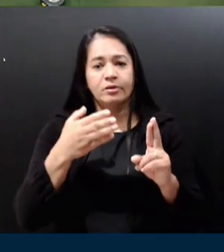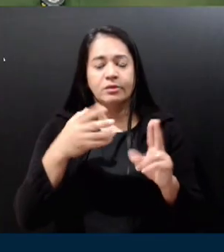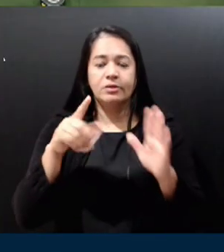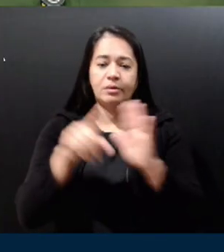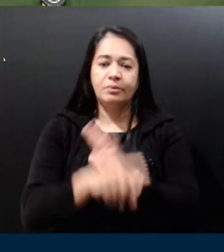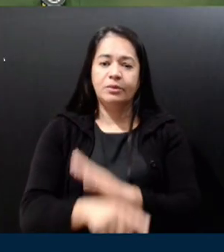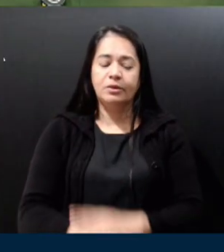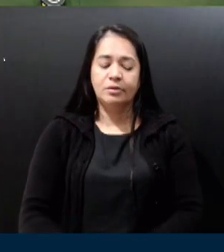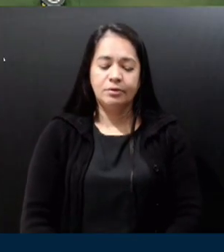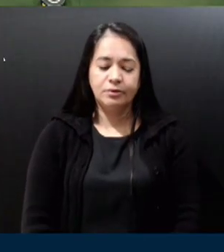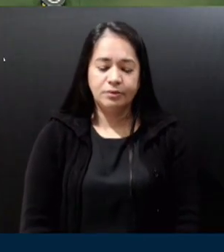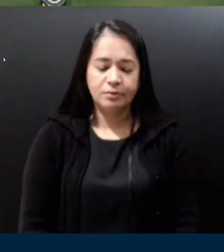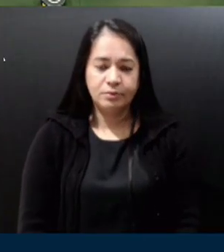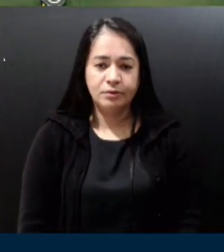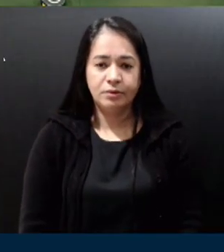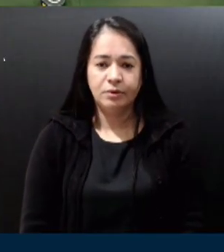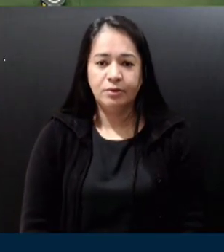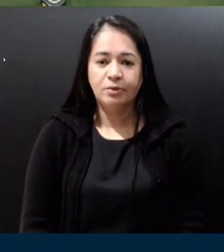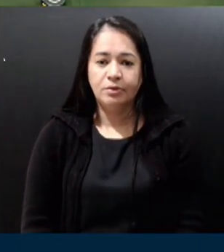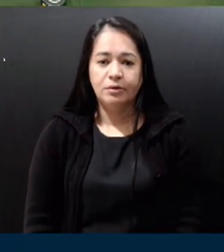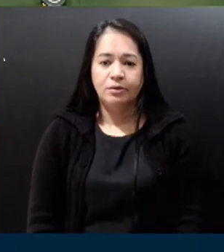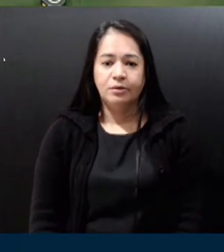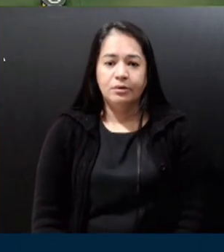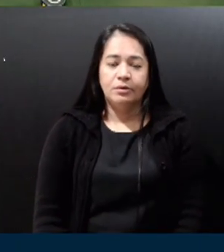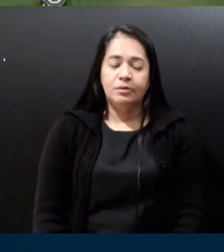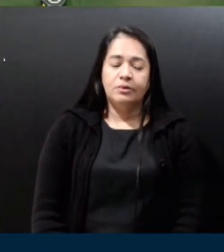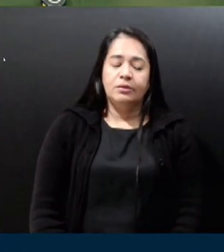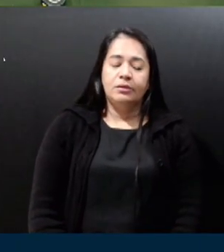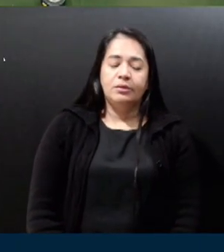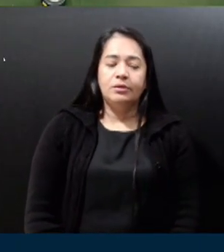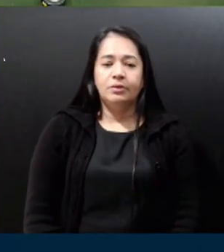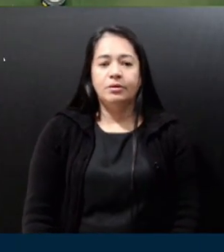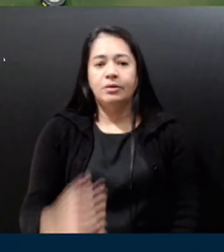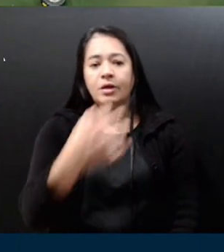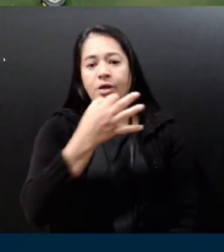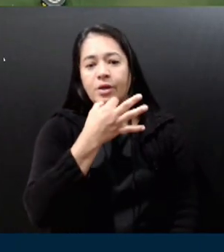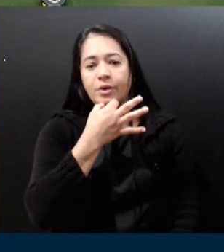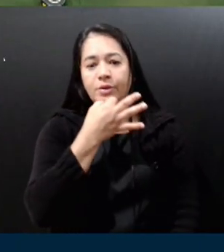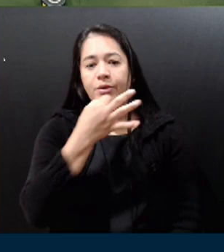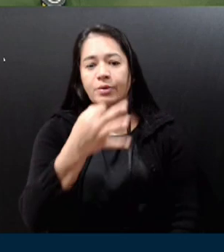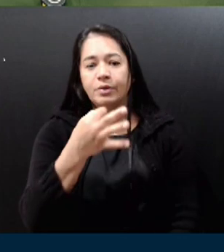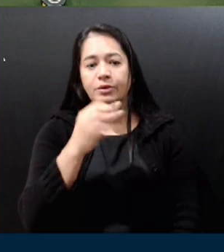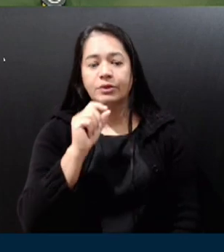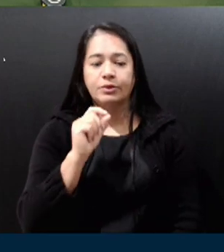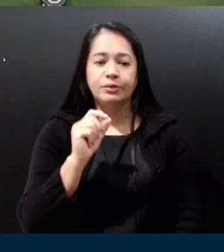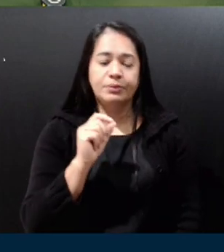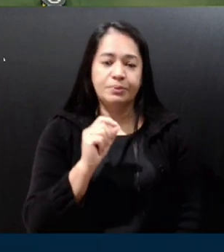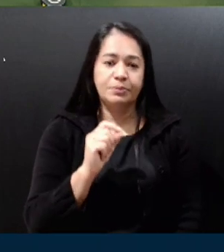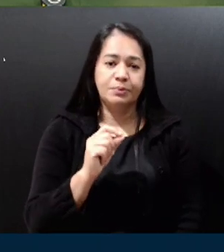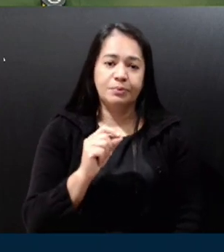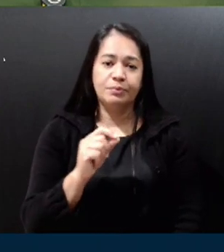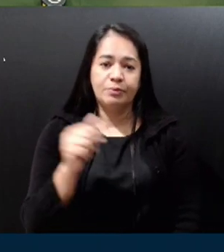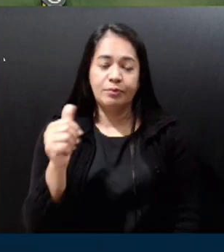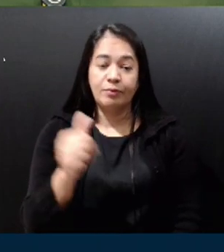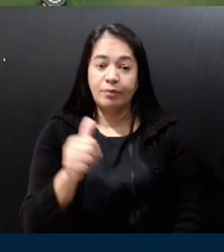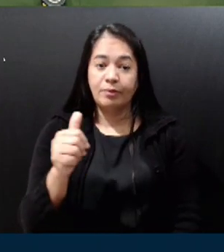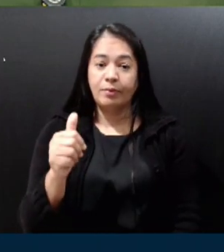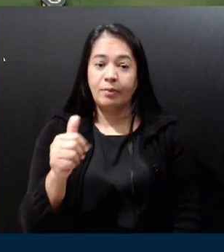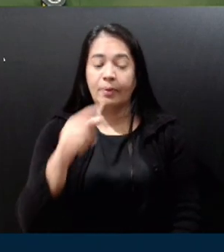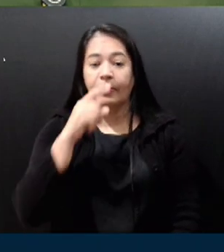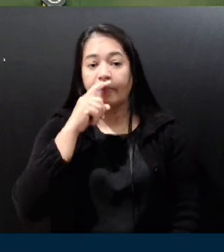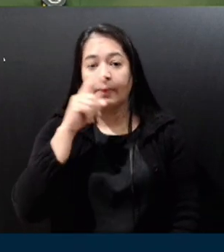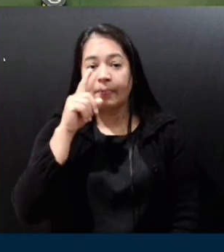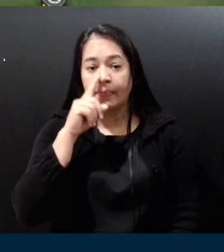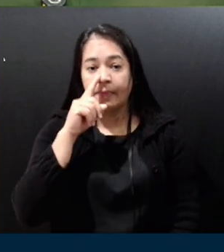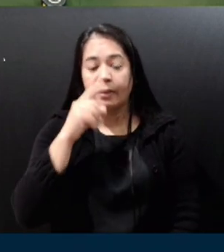telespectadora? Sim, eu acho que a primeira coisa é os pais estarem atento ao comportamento da